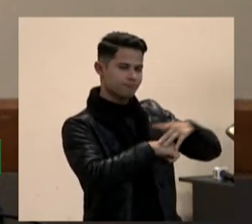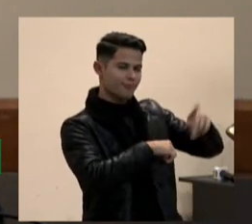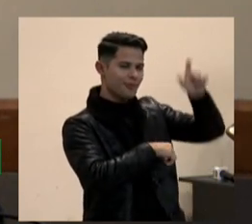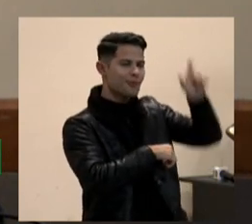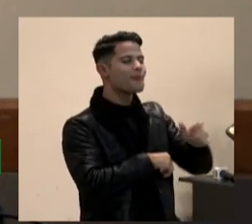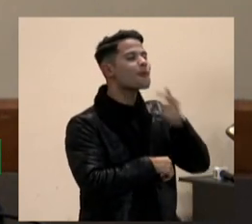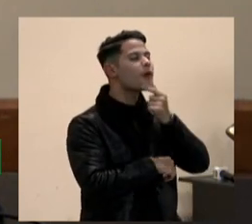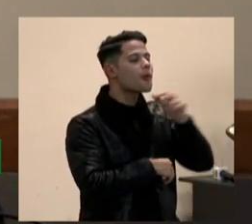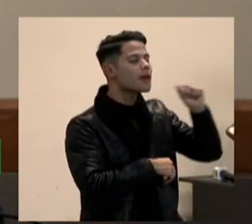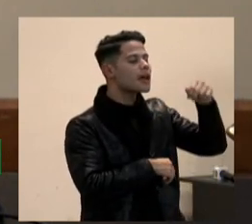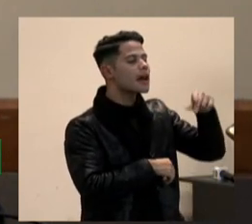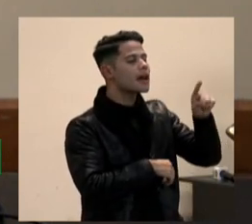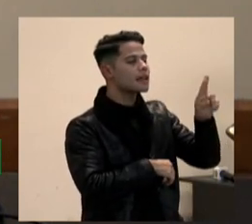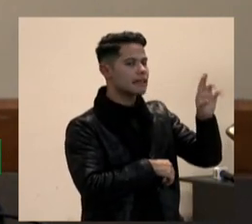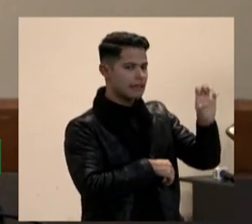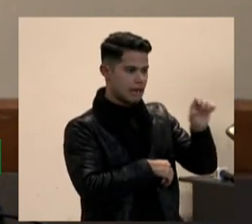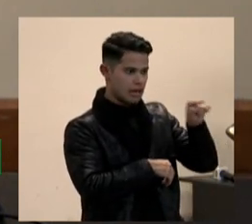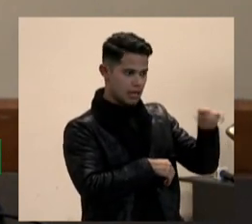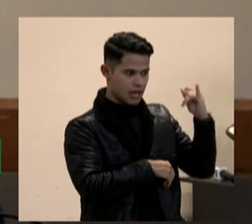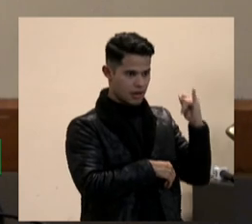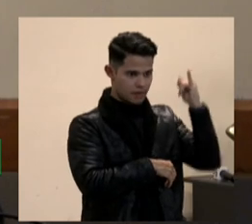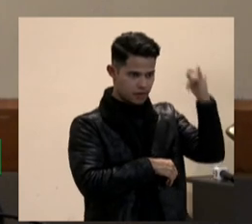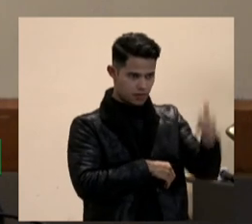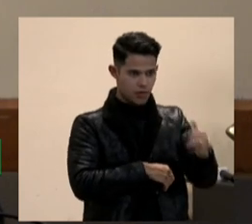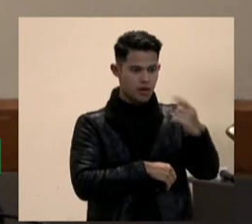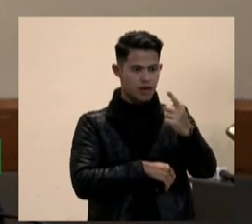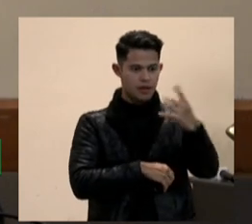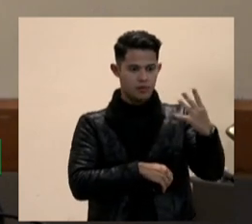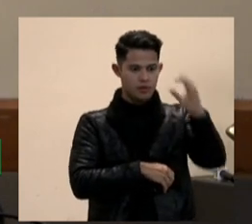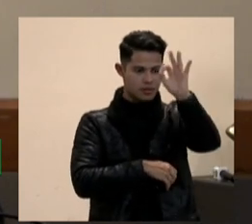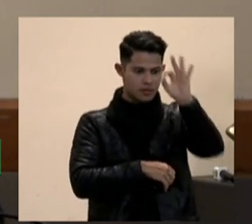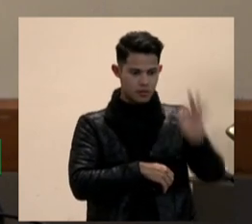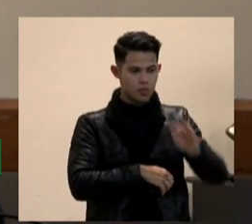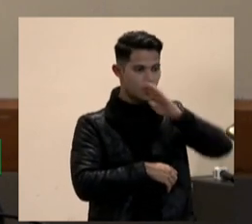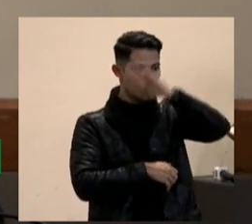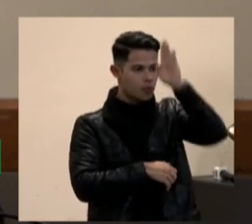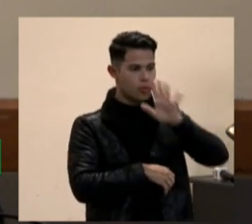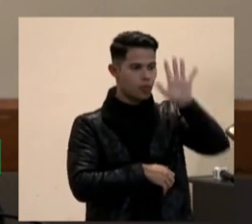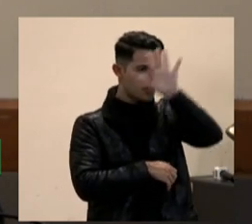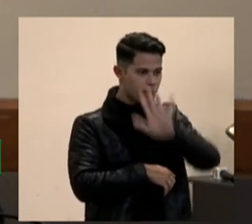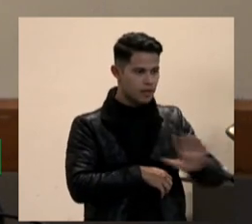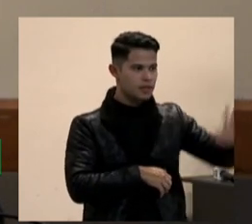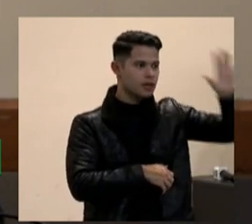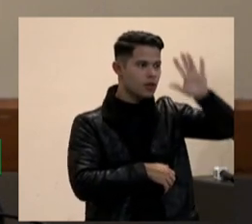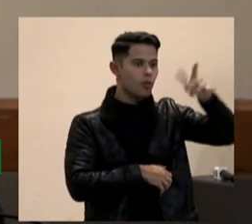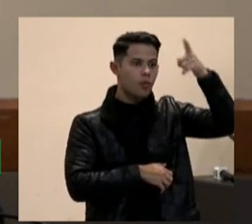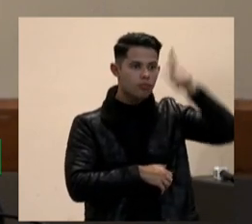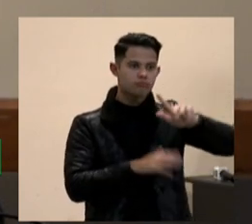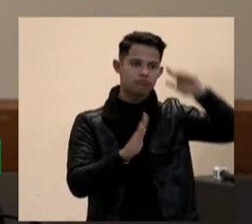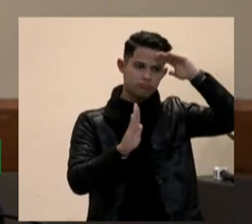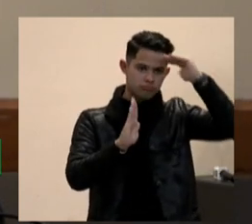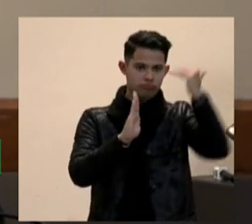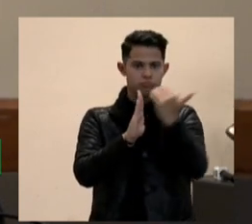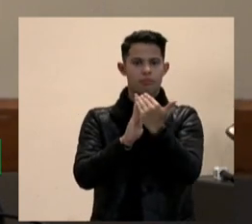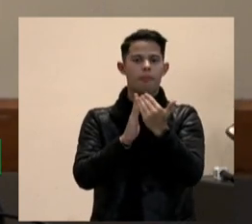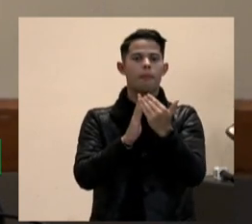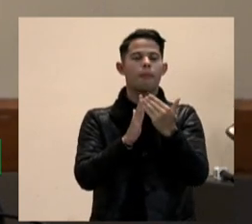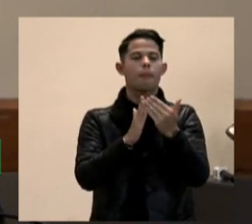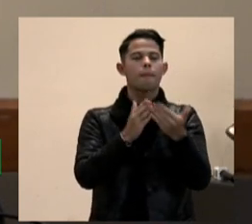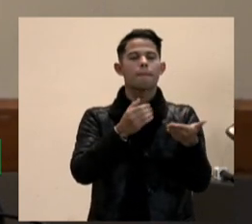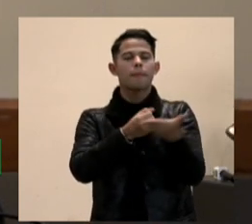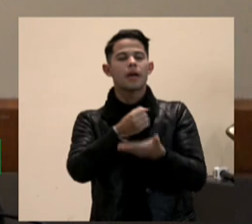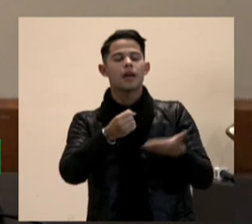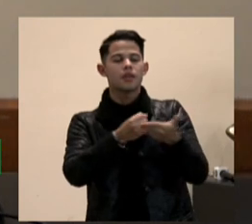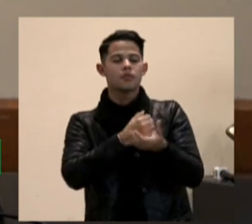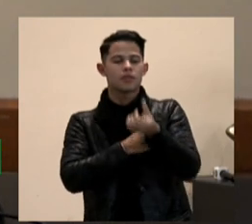que 14,4% dos municípios brasileiros cumpriram uma média de 62% do atendimento